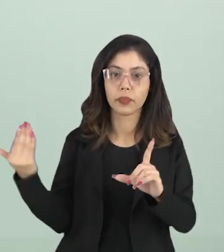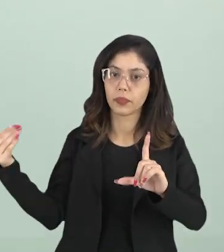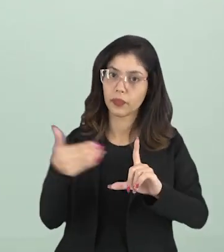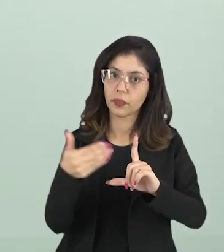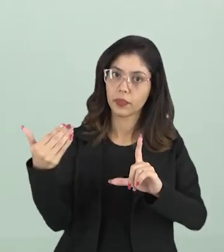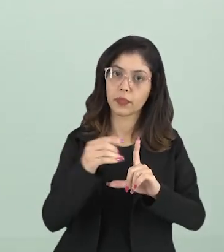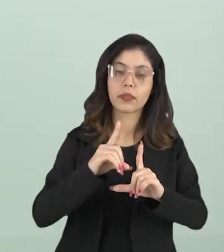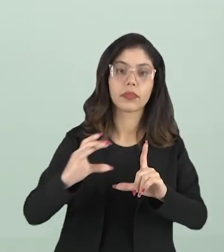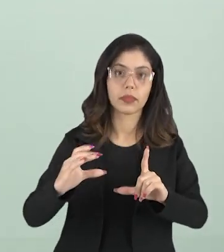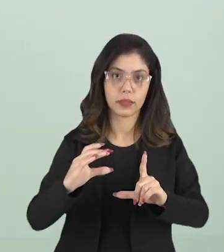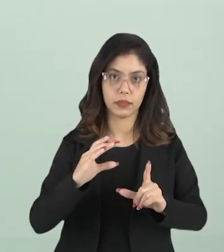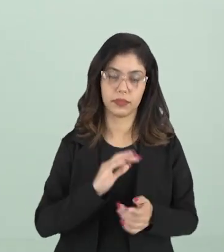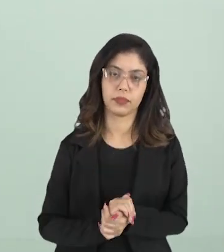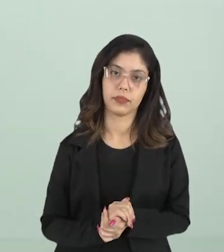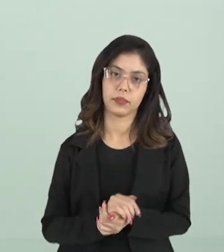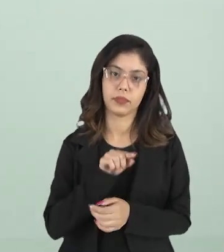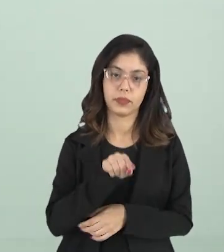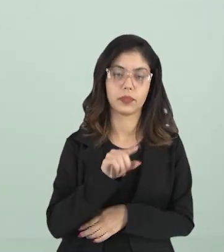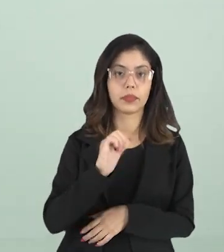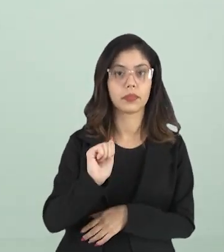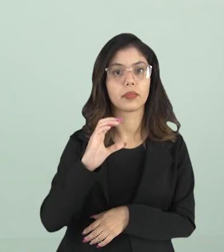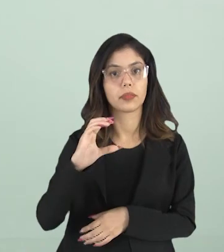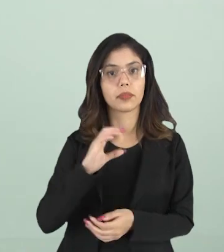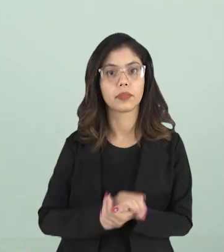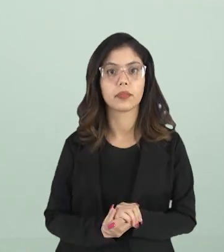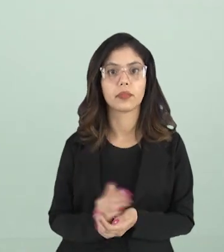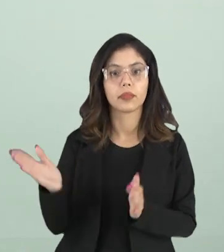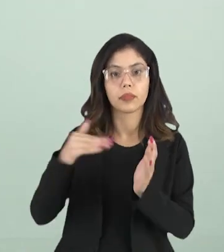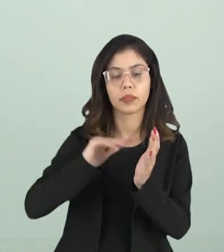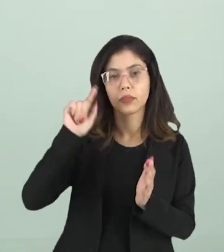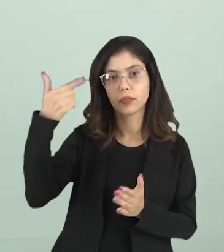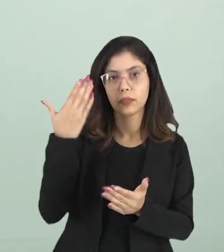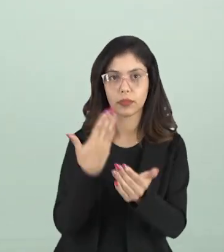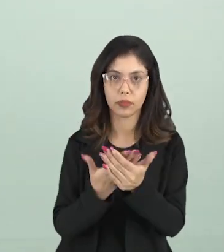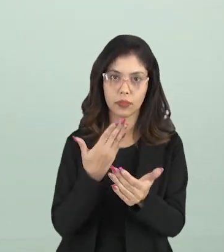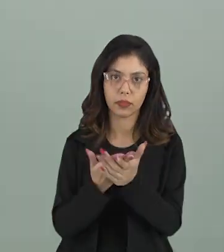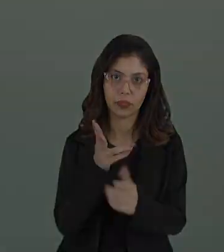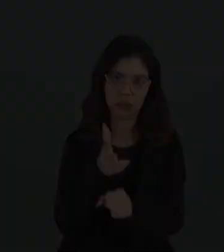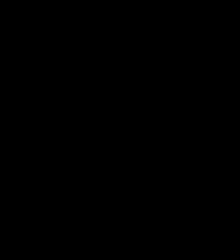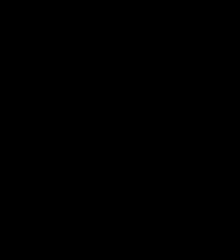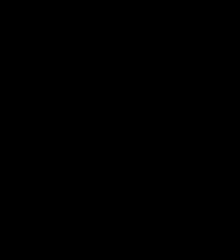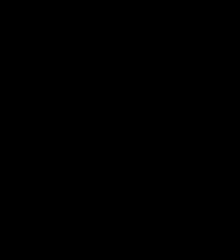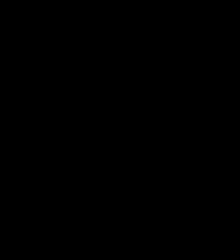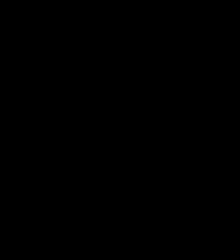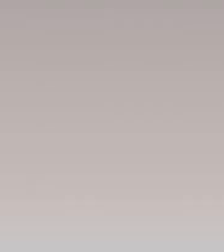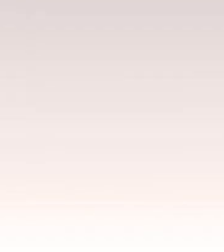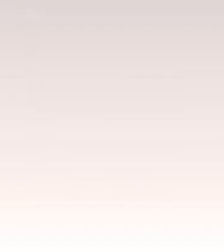acessar a plataforma eduque.ac. Até a nossa próxima videoaula.